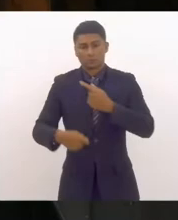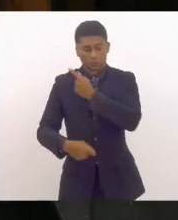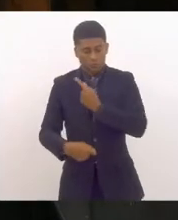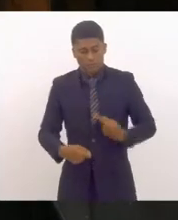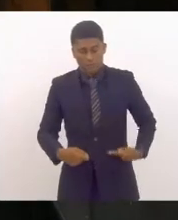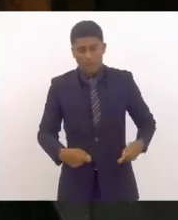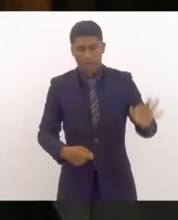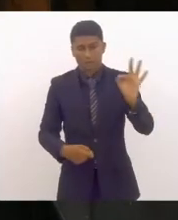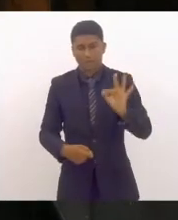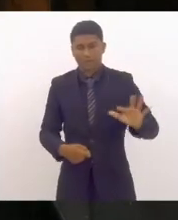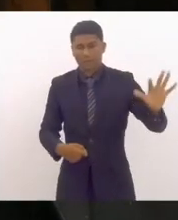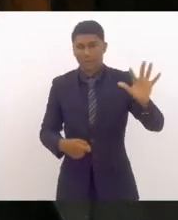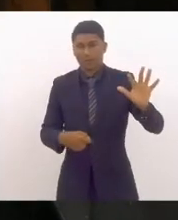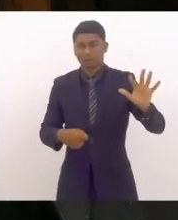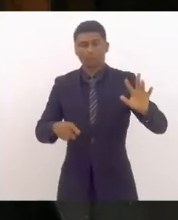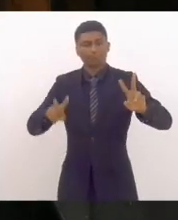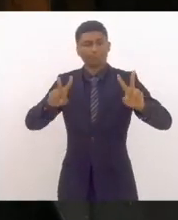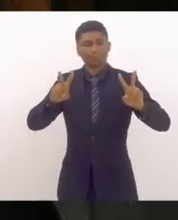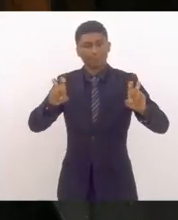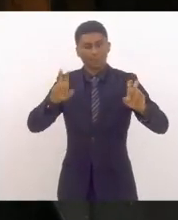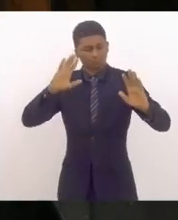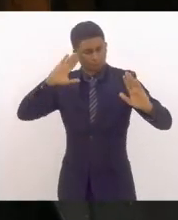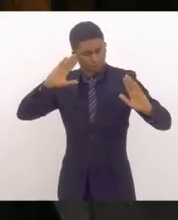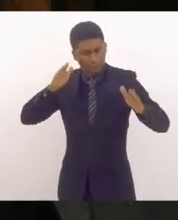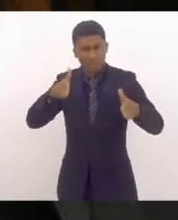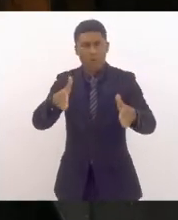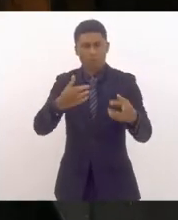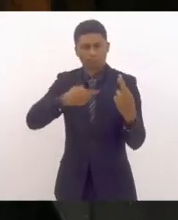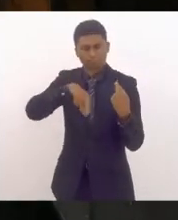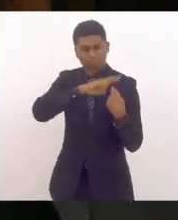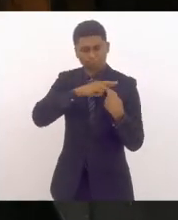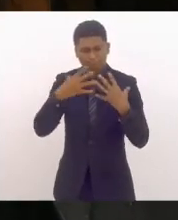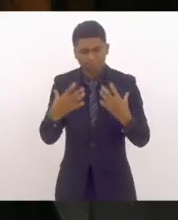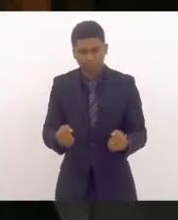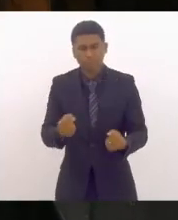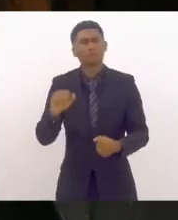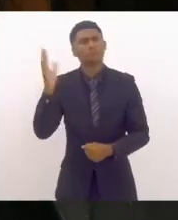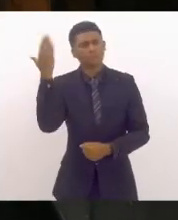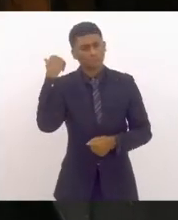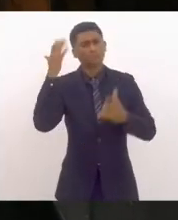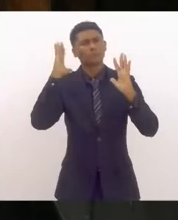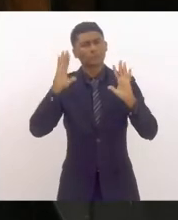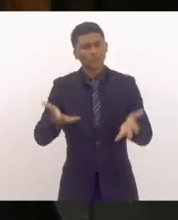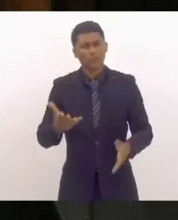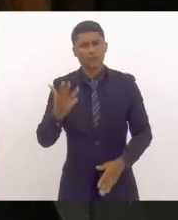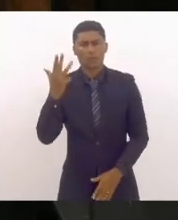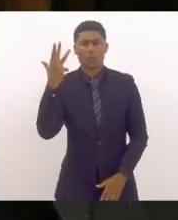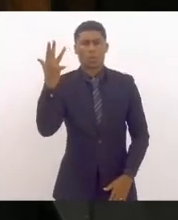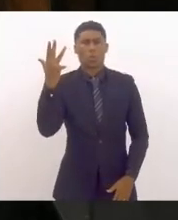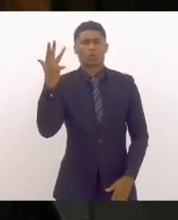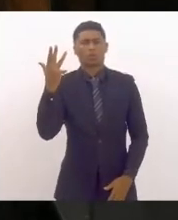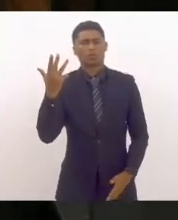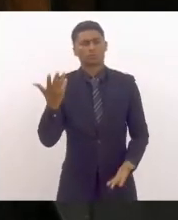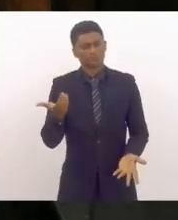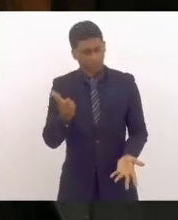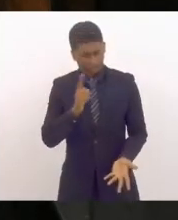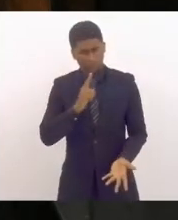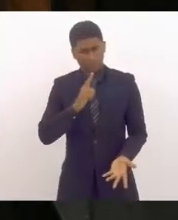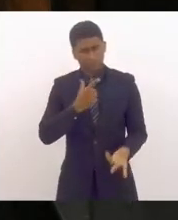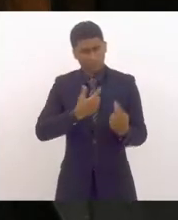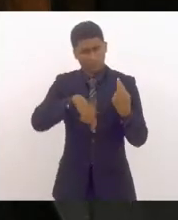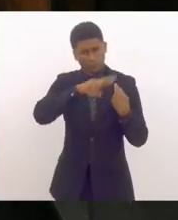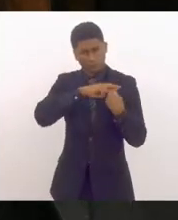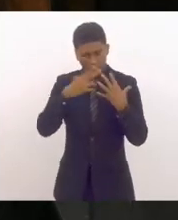tenha compromisso com essa falta e como nós já tivemos no Brasil na época do Governo Lula que tinha compromisso para